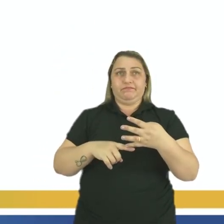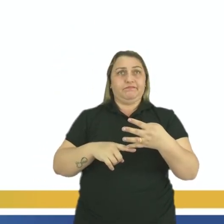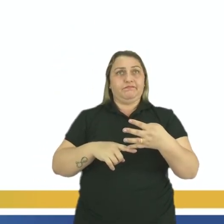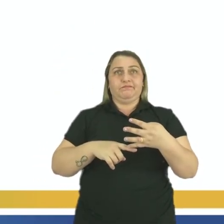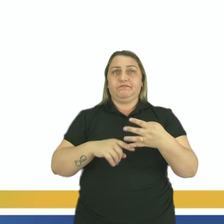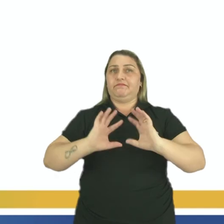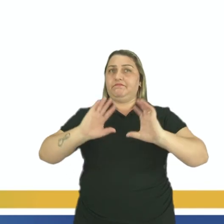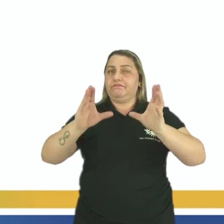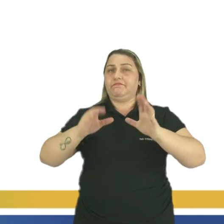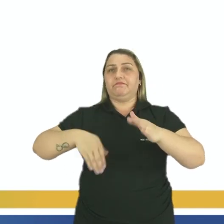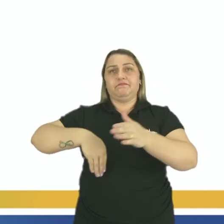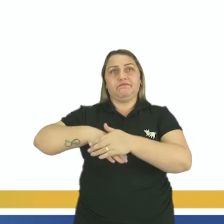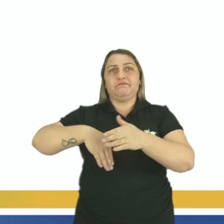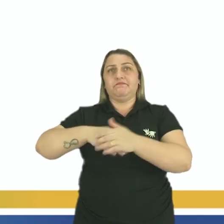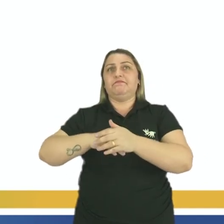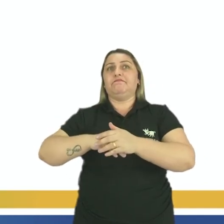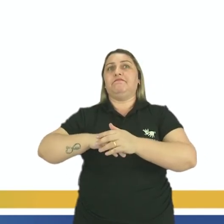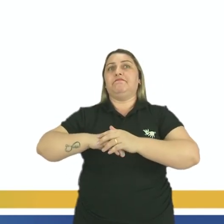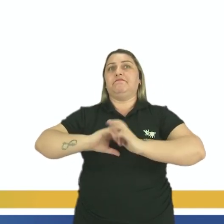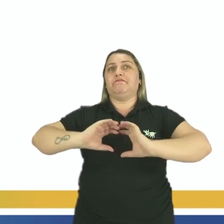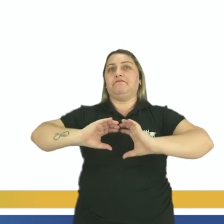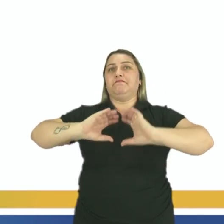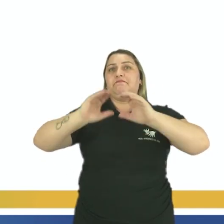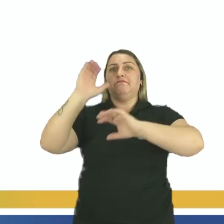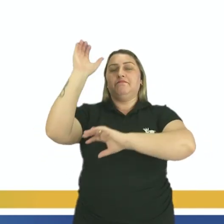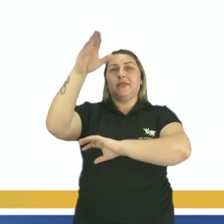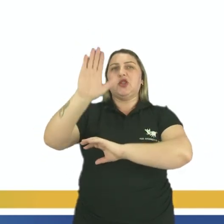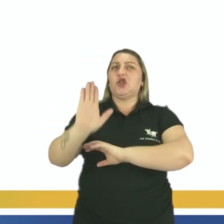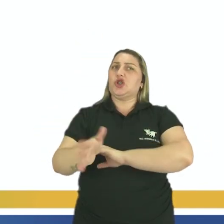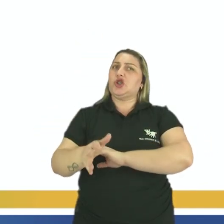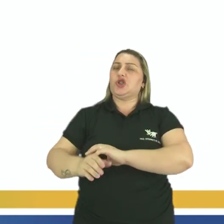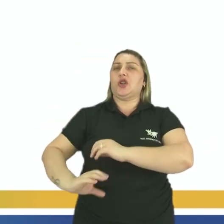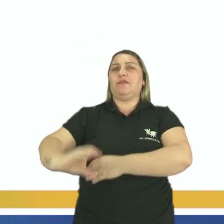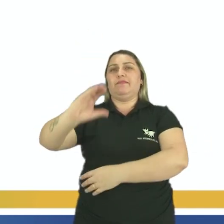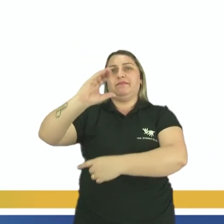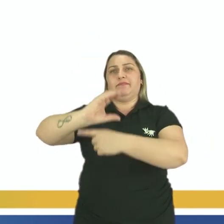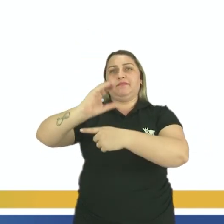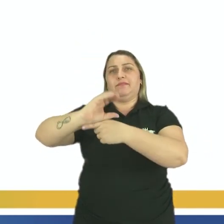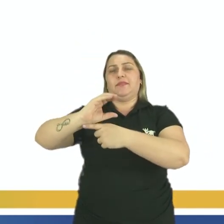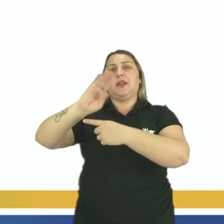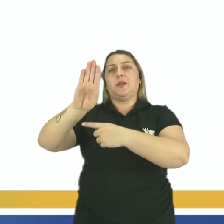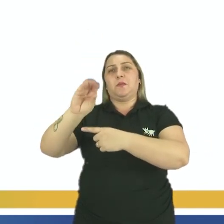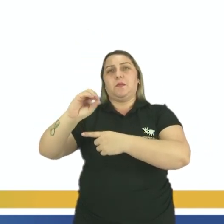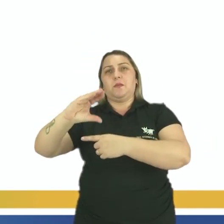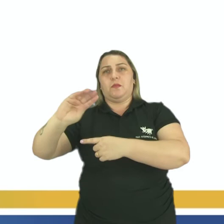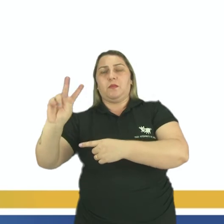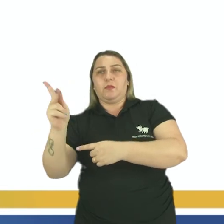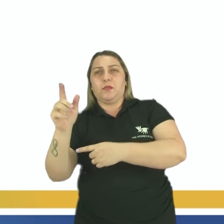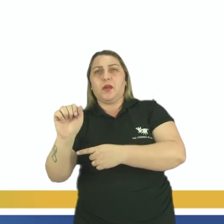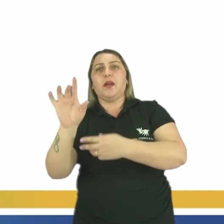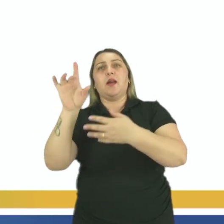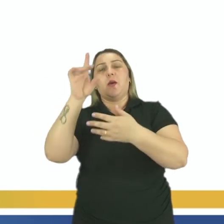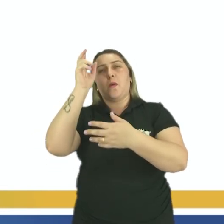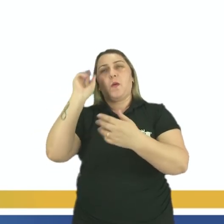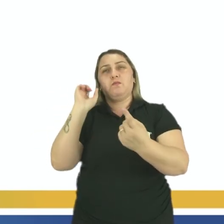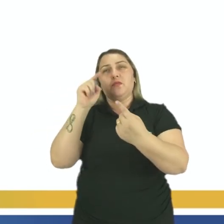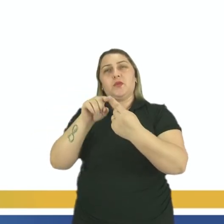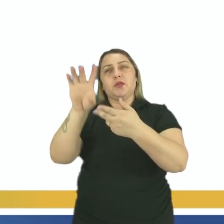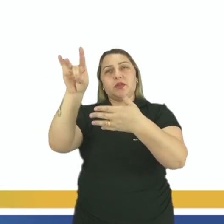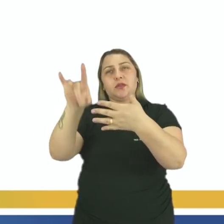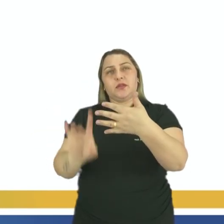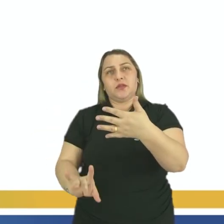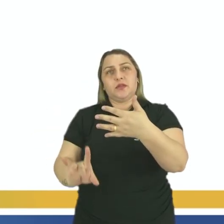eliminatória, ninguém aqui falou sobre voleibol, futebol, basquetebol, a gente já chutaria uma especificamente, mas a gente pode lembrar do objetivo de